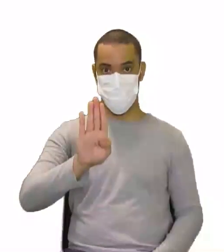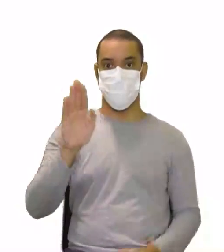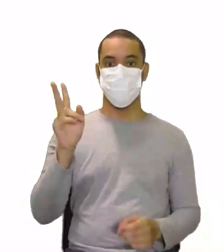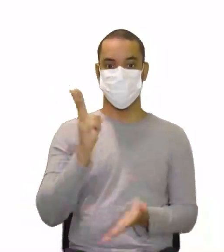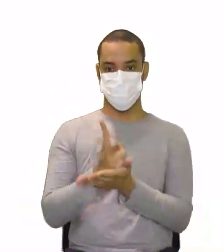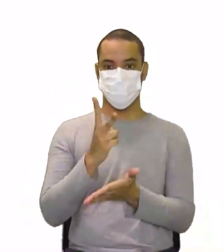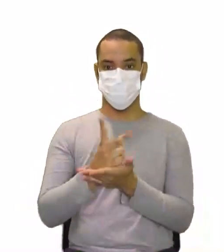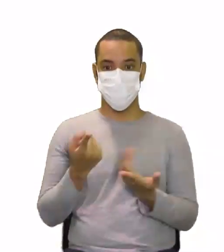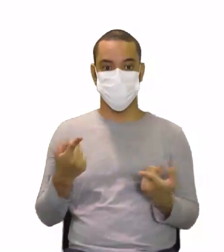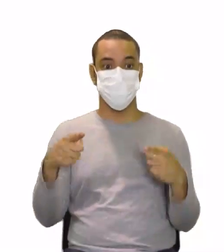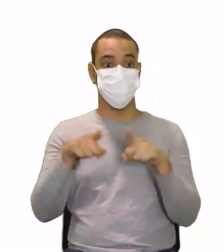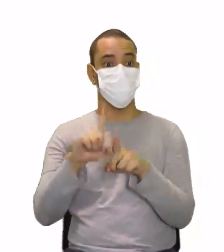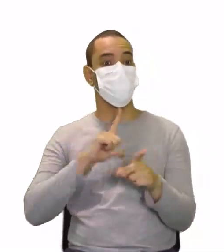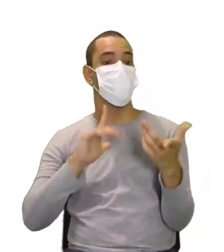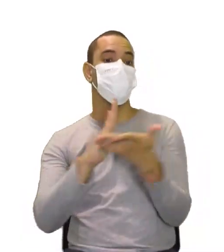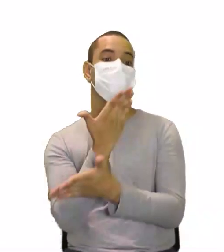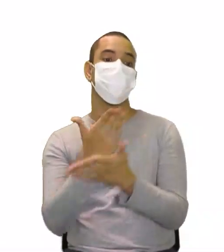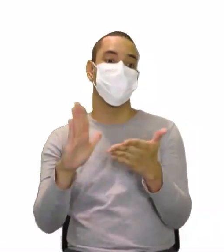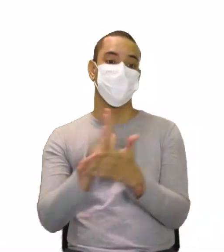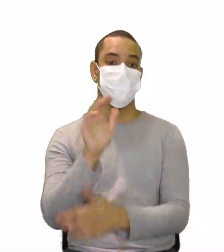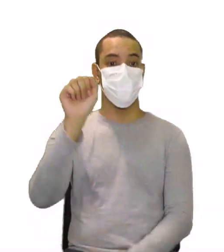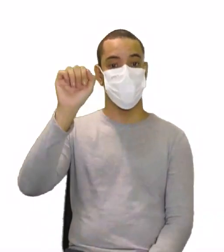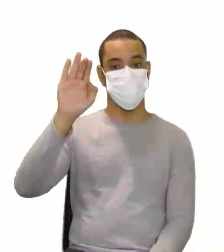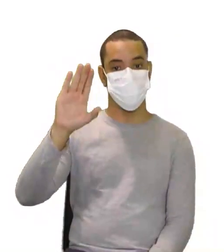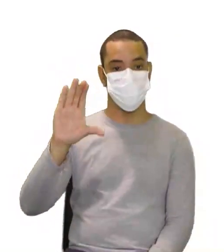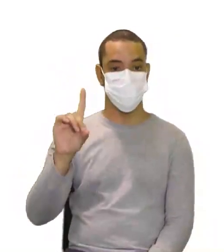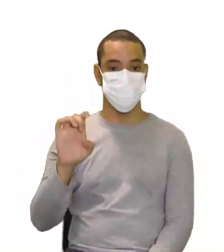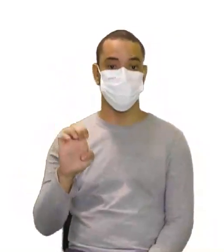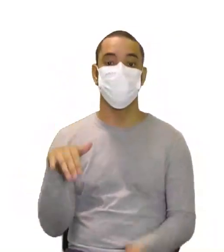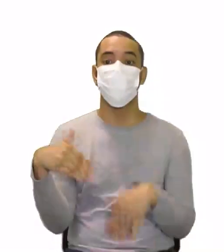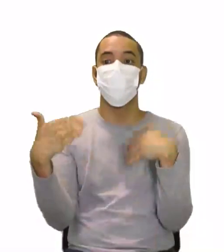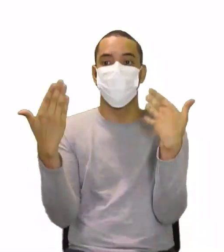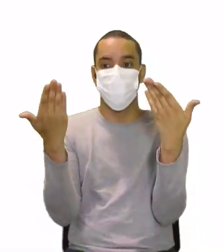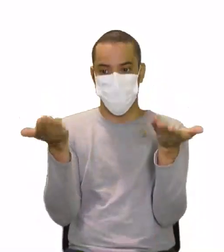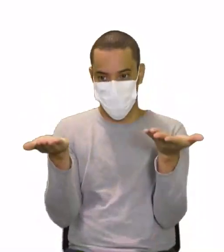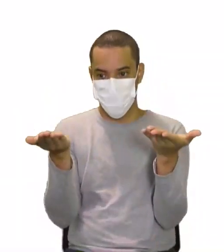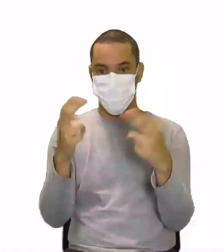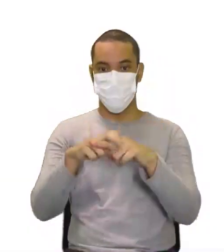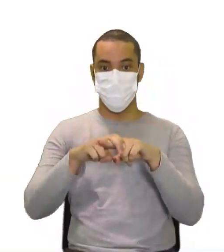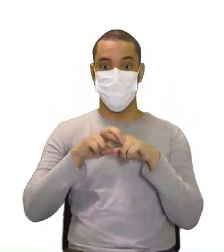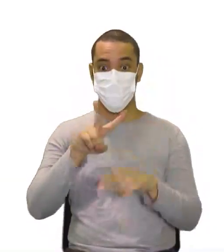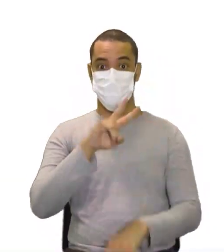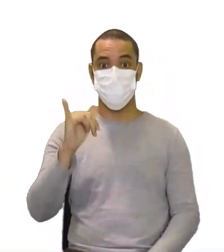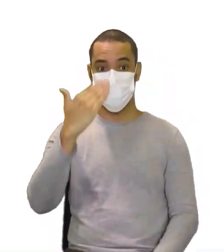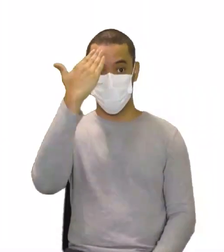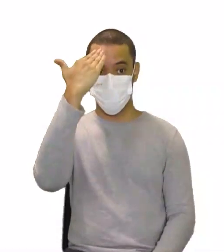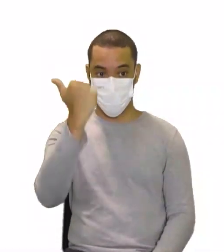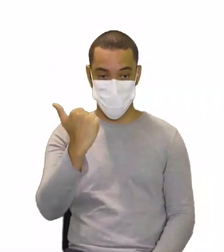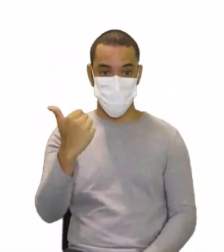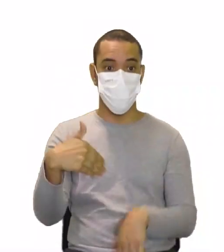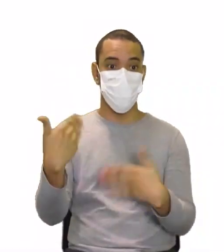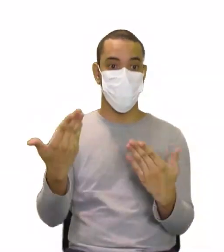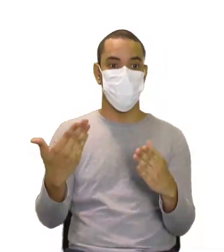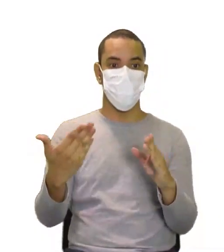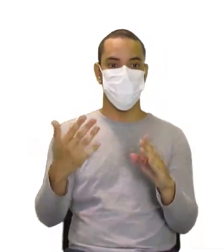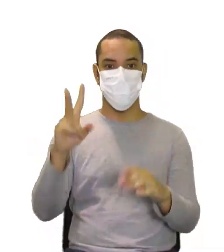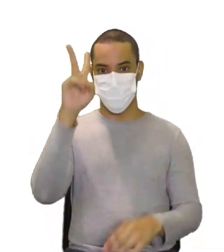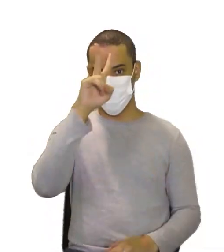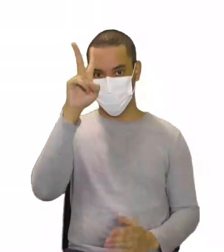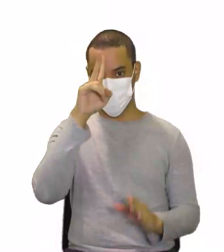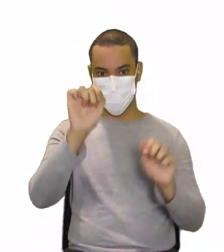têm algumas possibilidades. No primeiro caso, campo magnético orientado entrando, A e B,